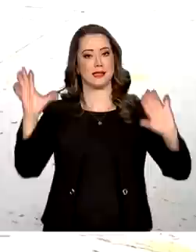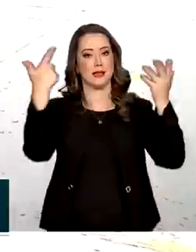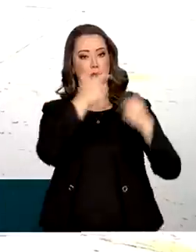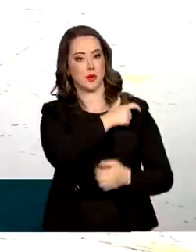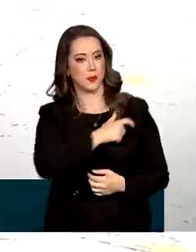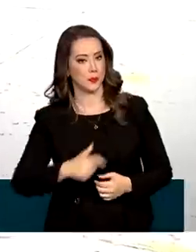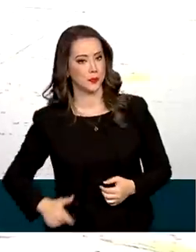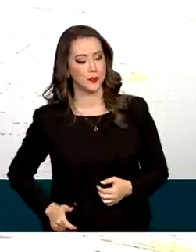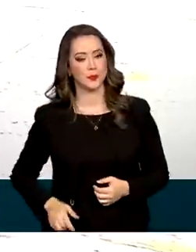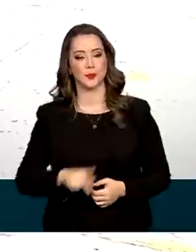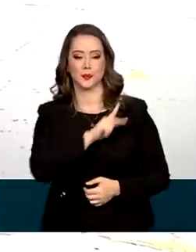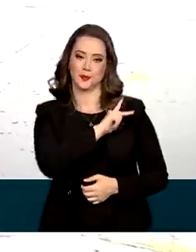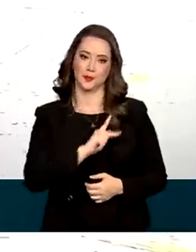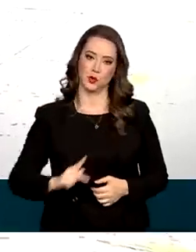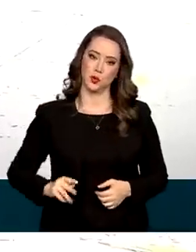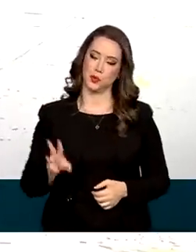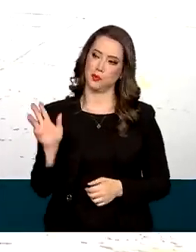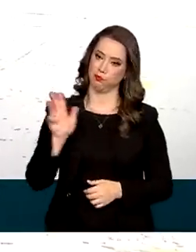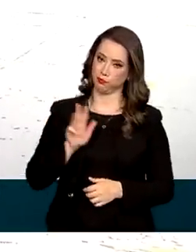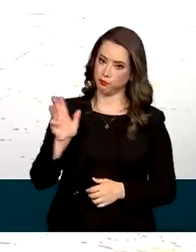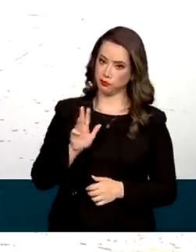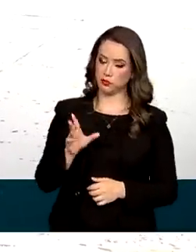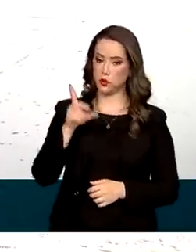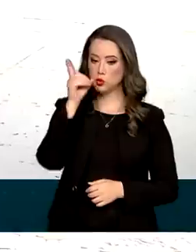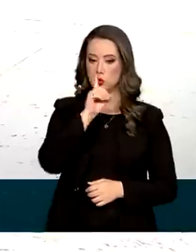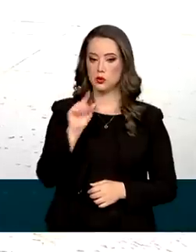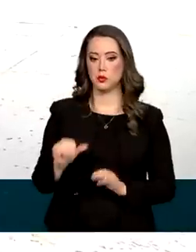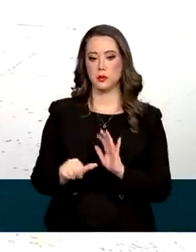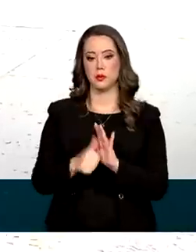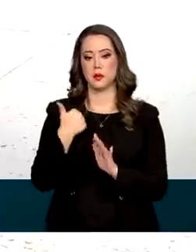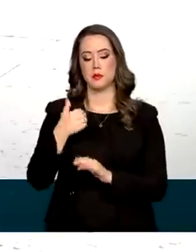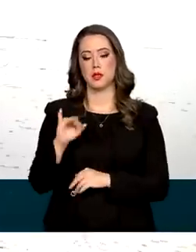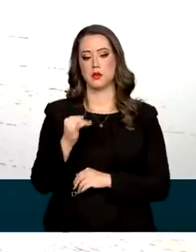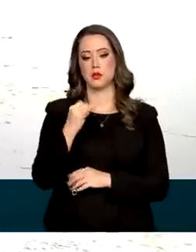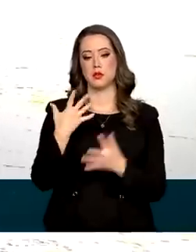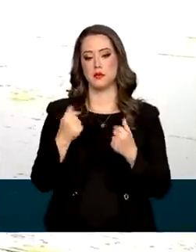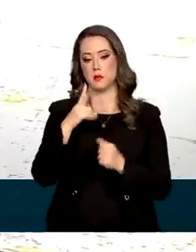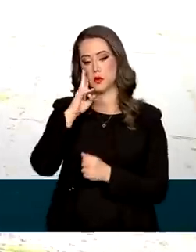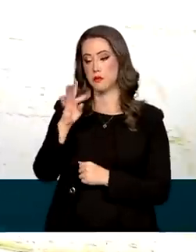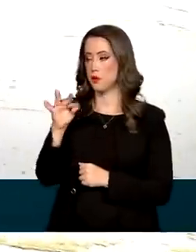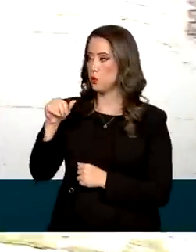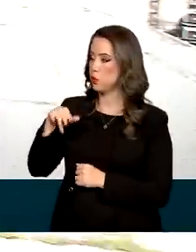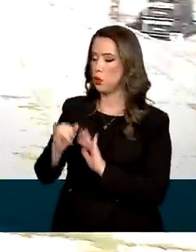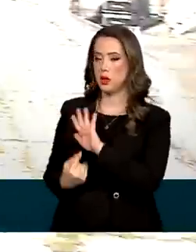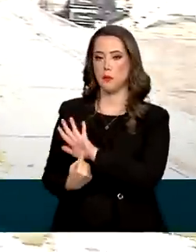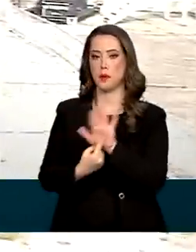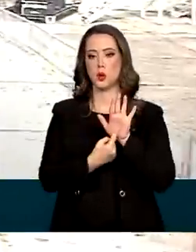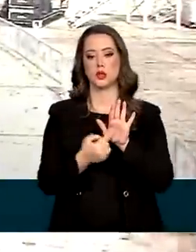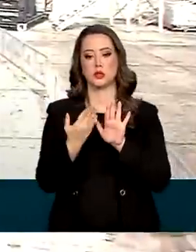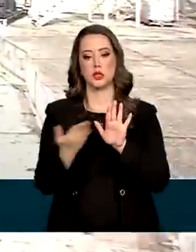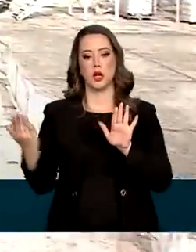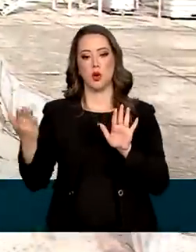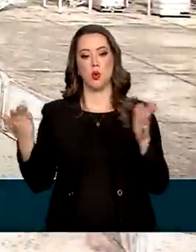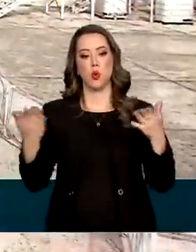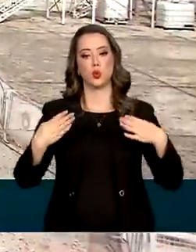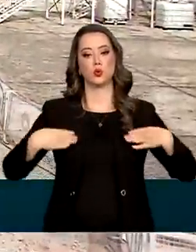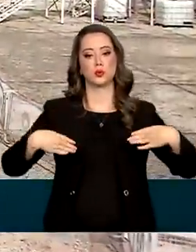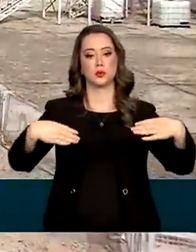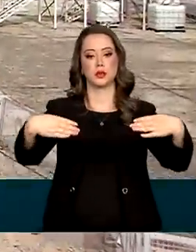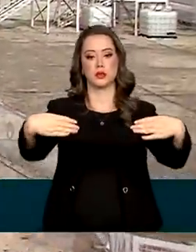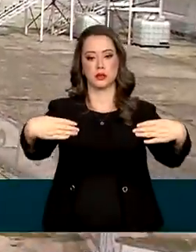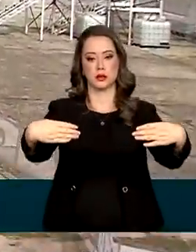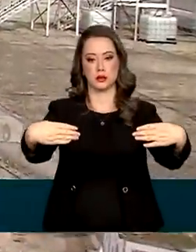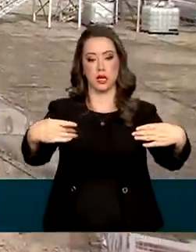neste domingo dia primeiro de Janeiro aí olha só vou pedir para o Tony mostrar aqui para vocês a Esplanada dos Ministérios hoje está com